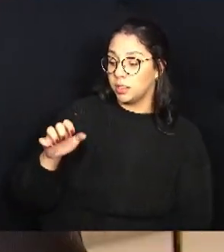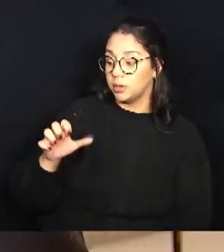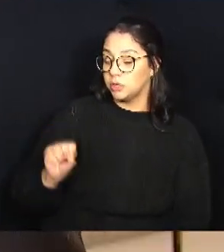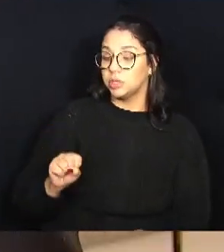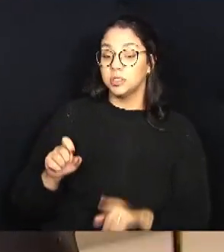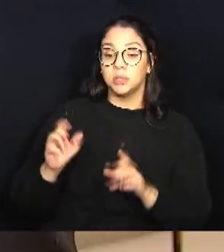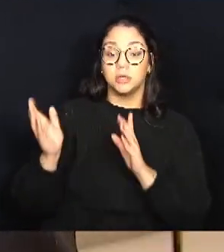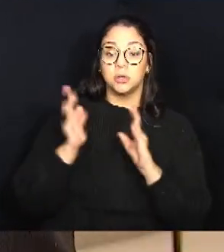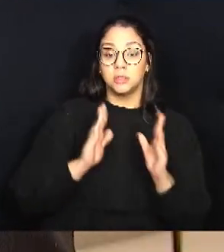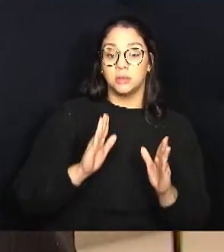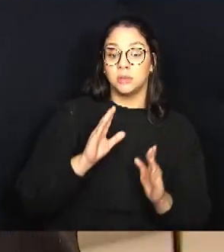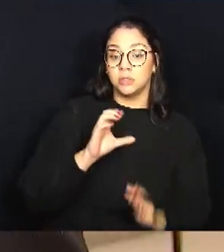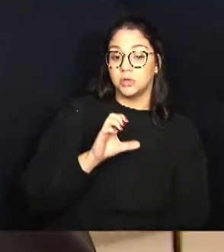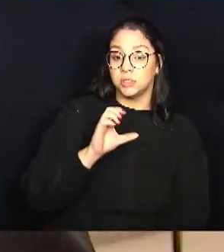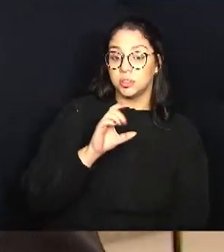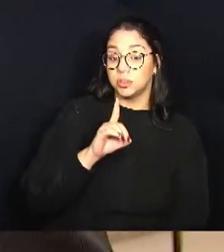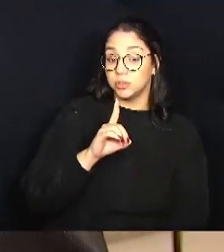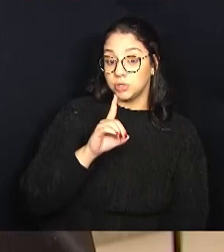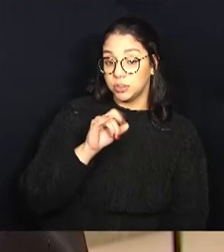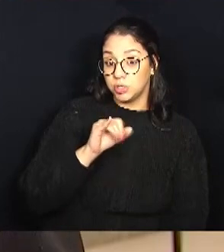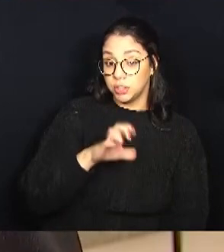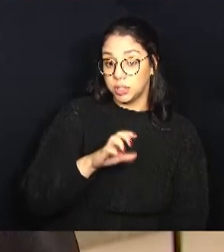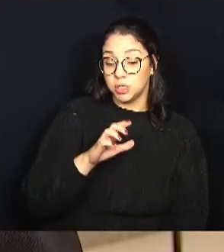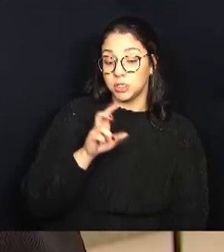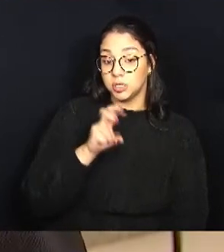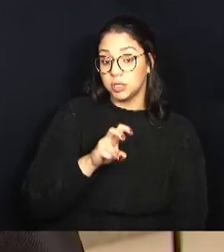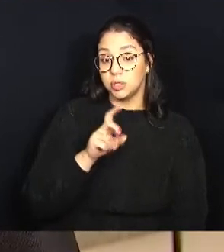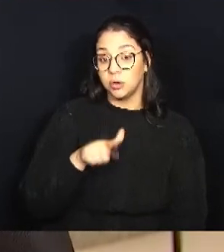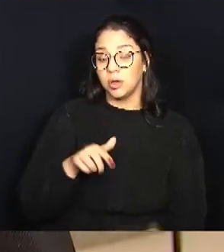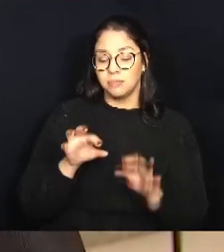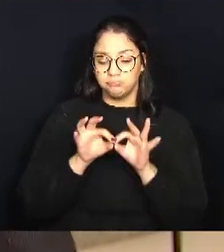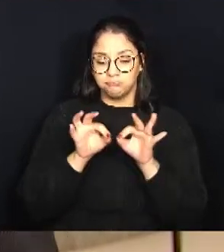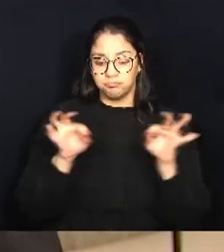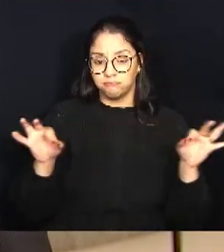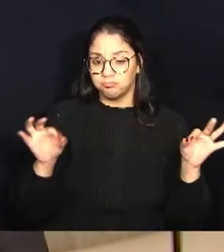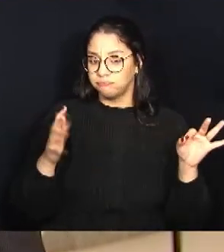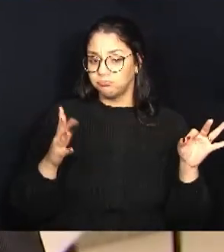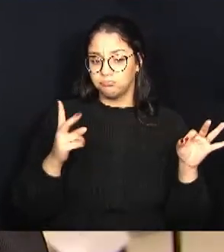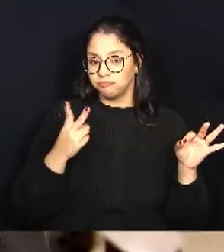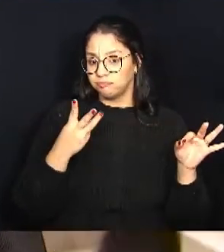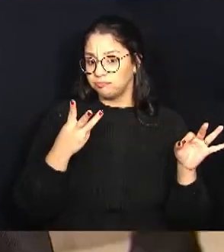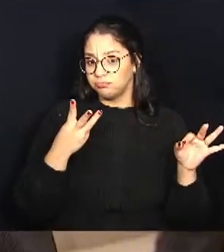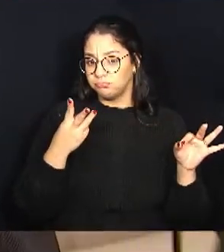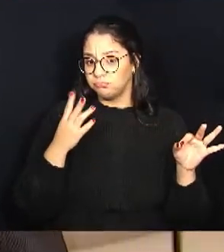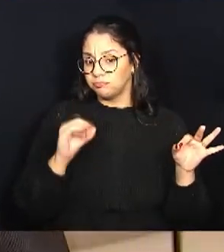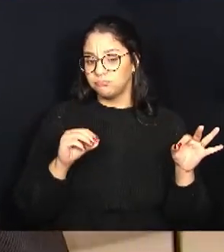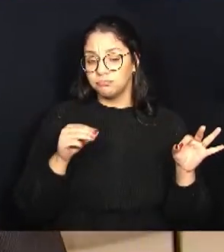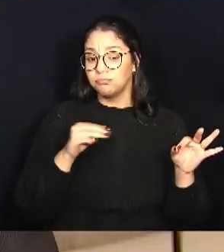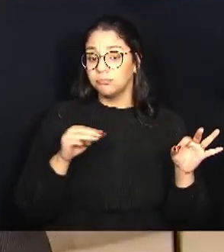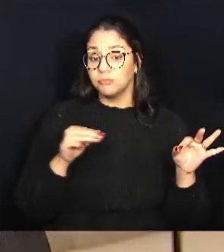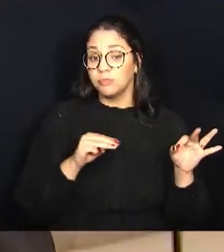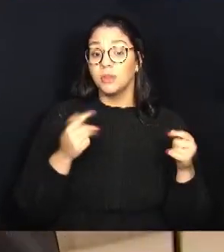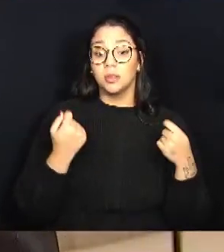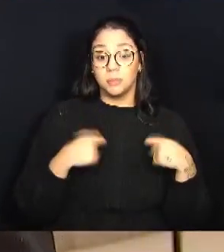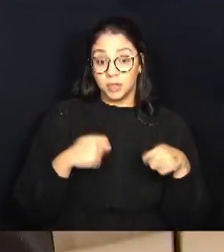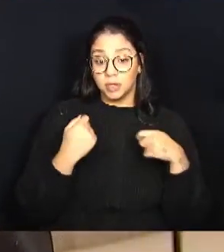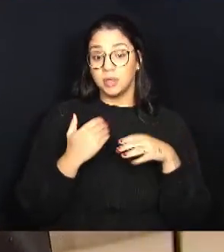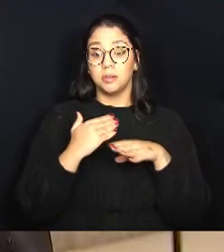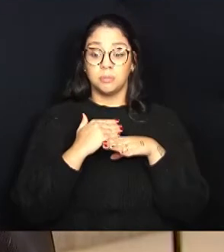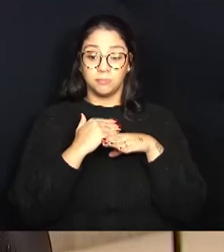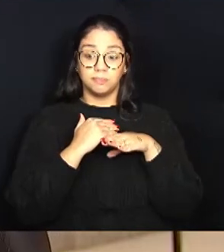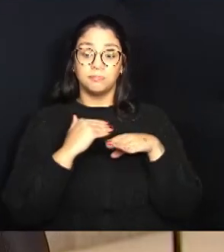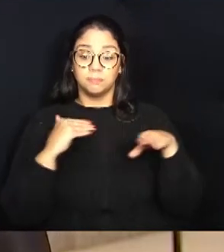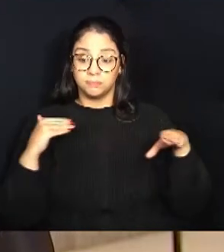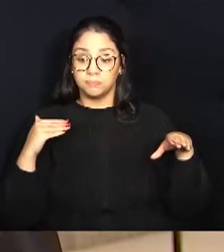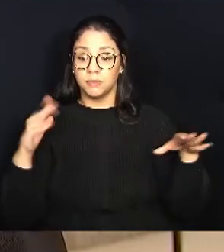o DIC 5 propriamente dito. E é um pequeno trecho de rua de cerca de 30 metros que precisa ser pavimentado para fazer